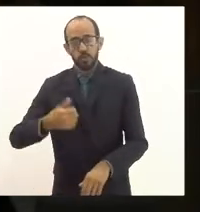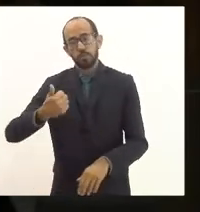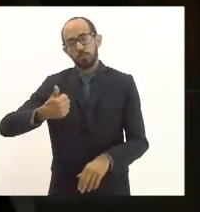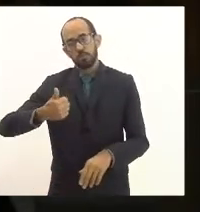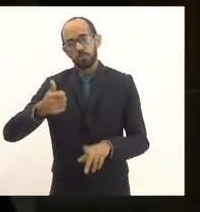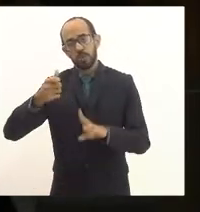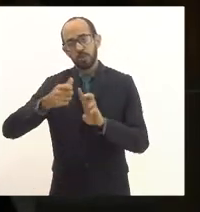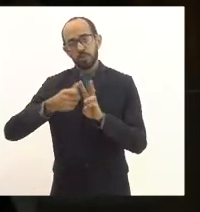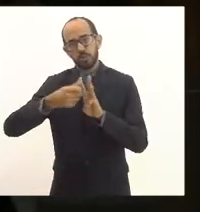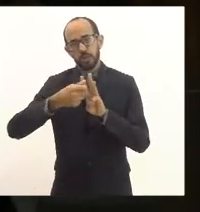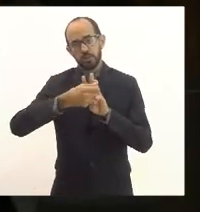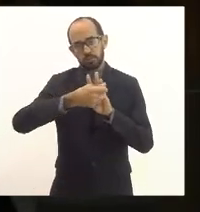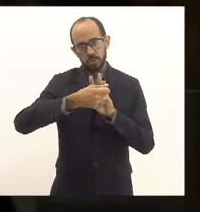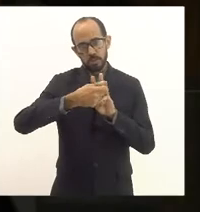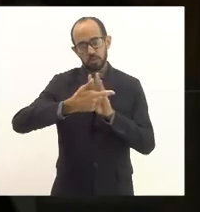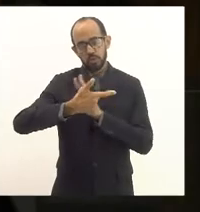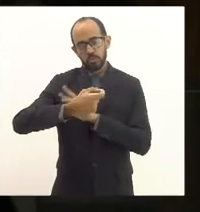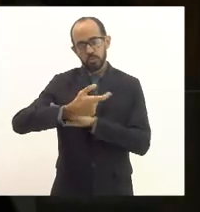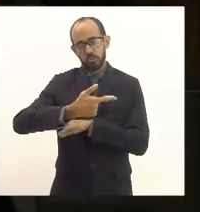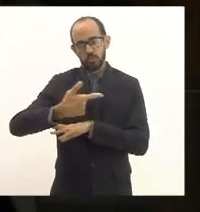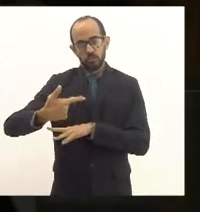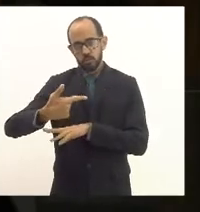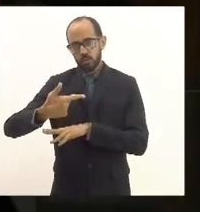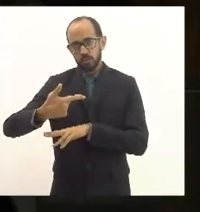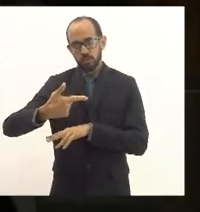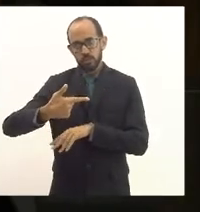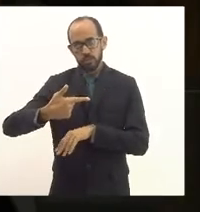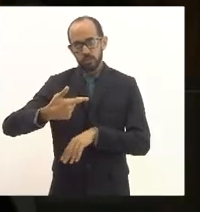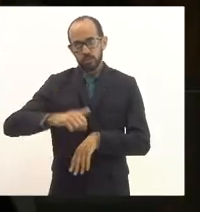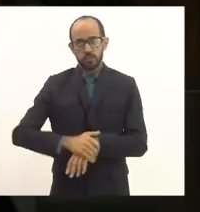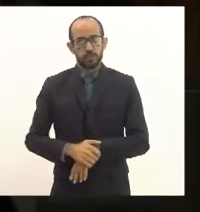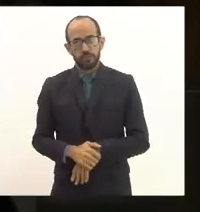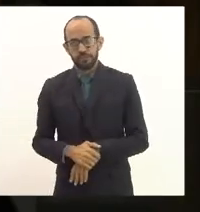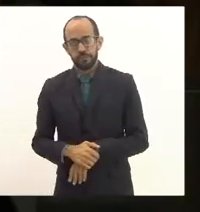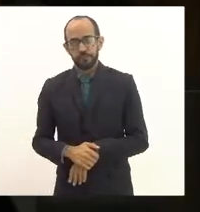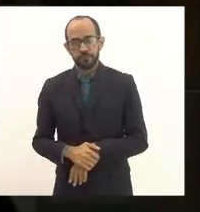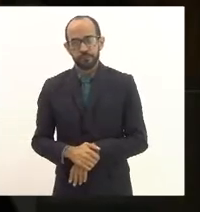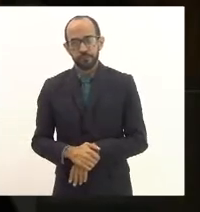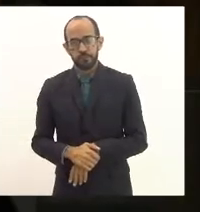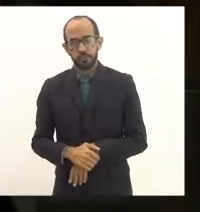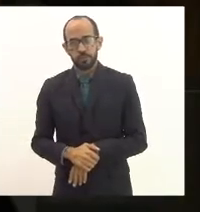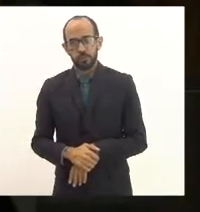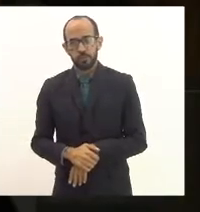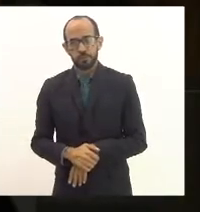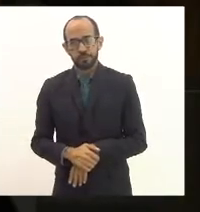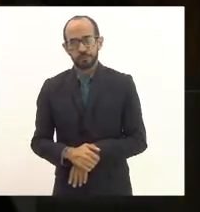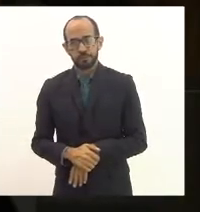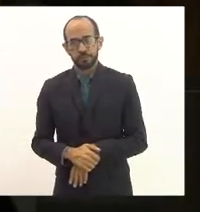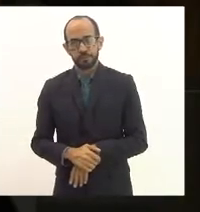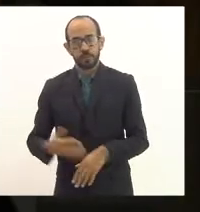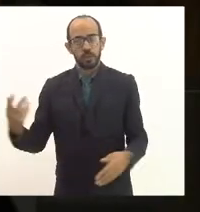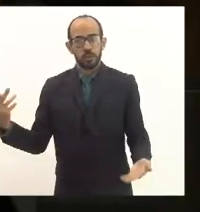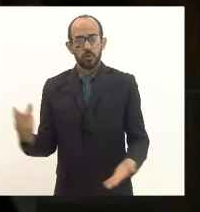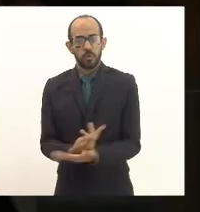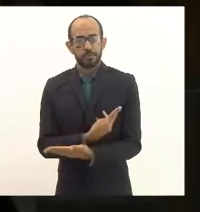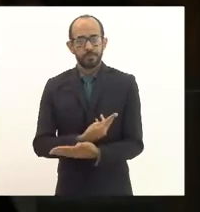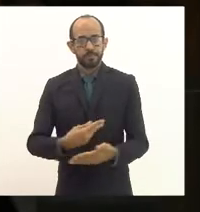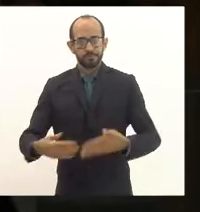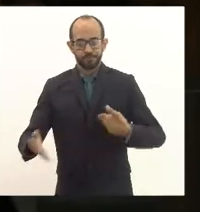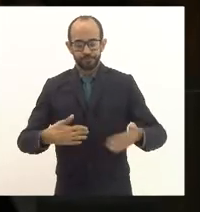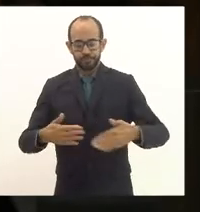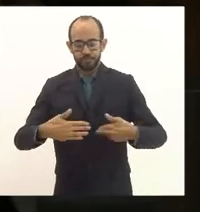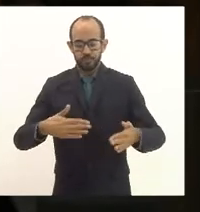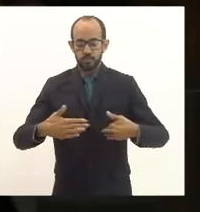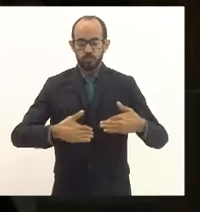22. E uma delas atingiu um desses eixos produtivos,